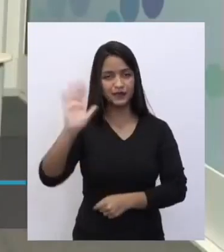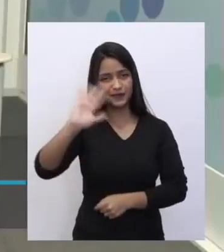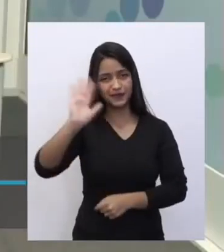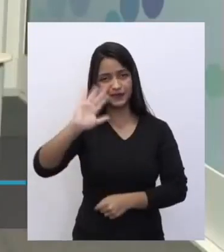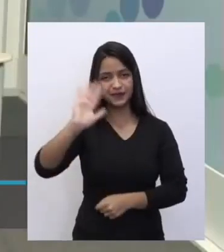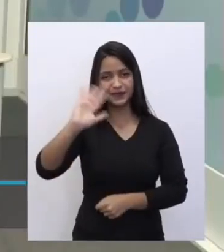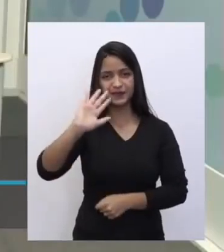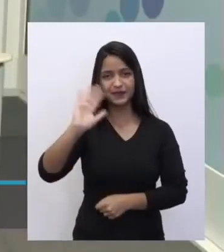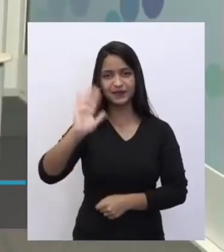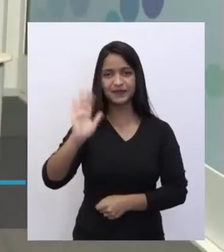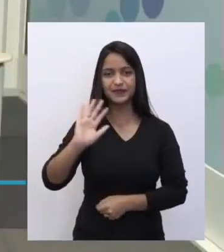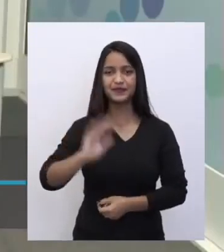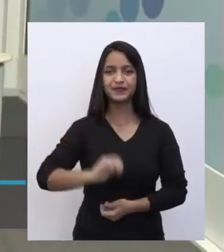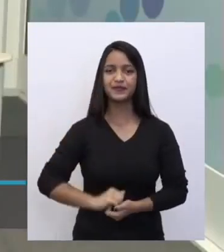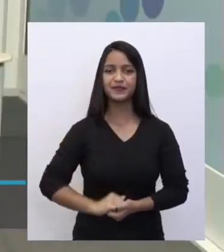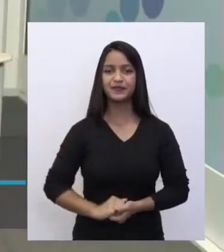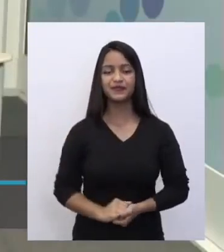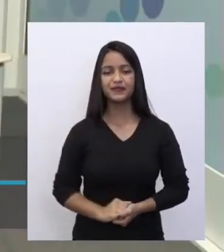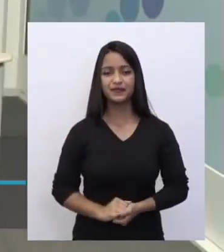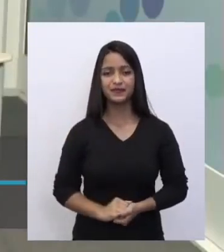Tchau, tchau.